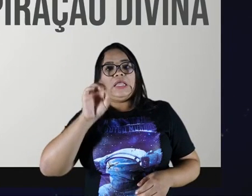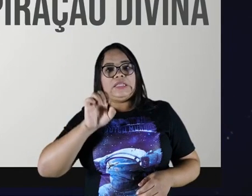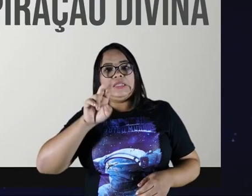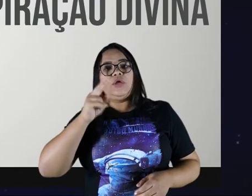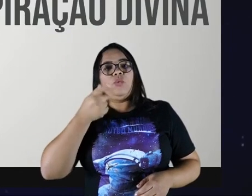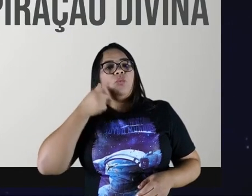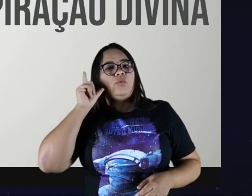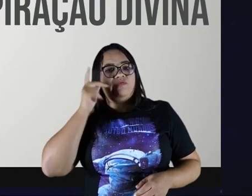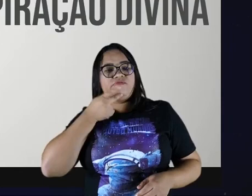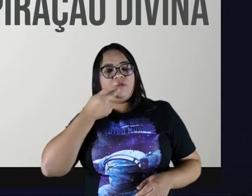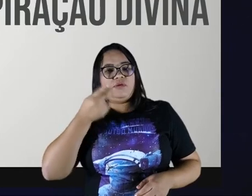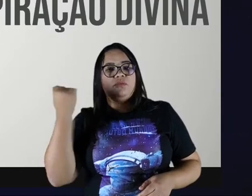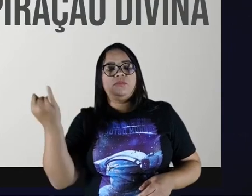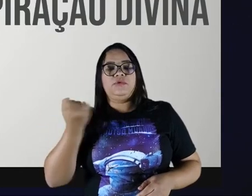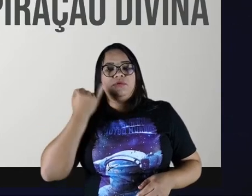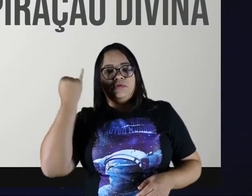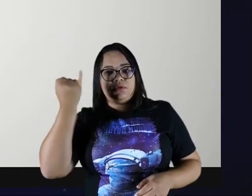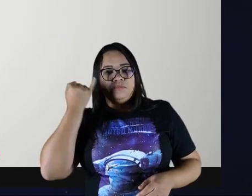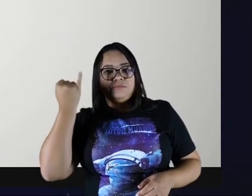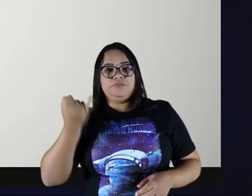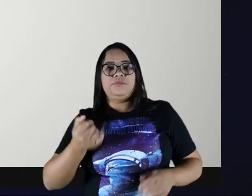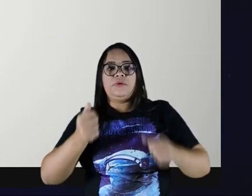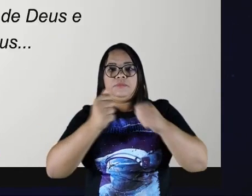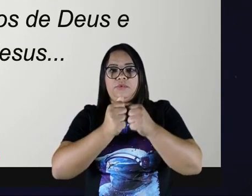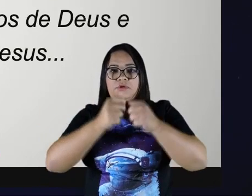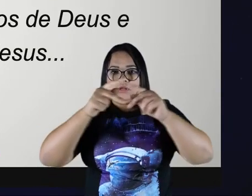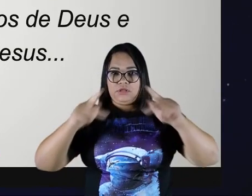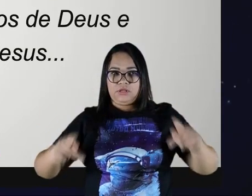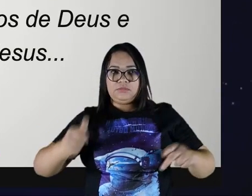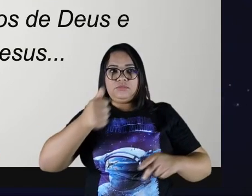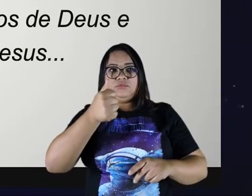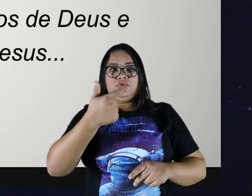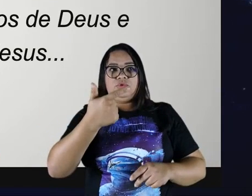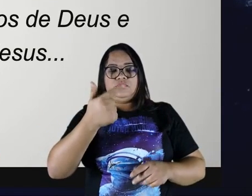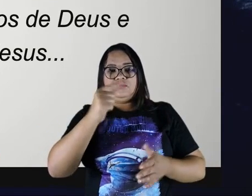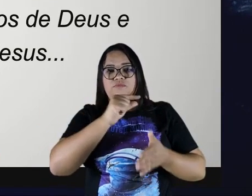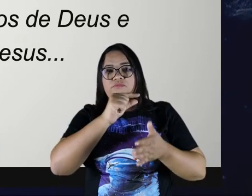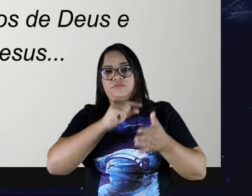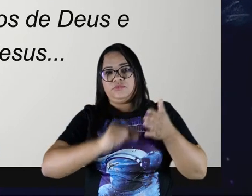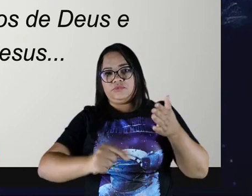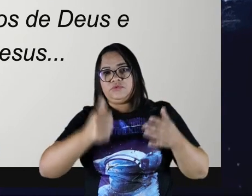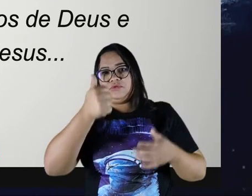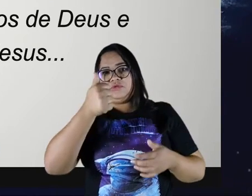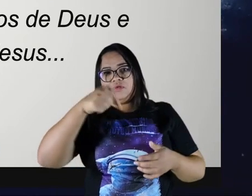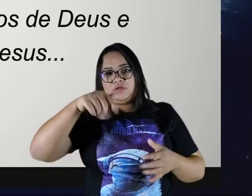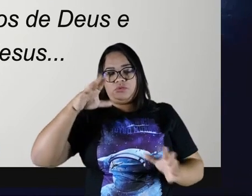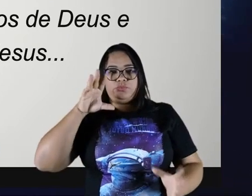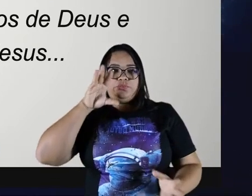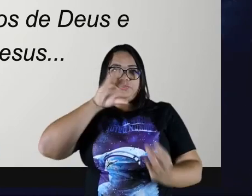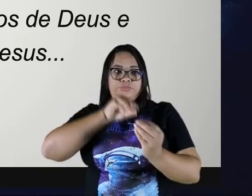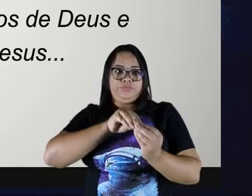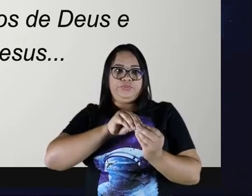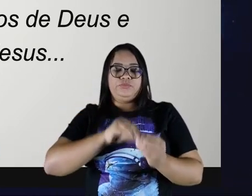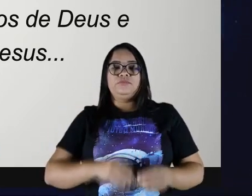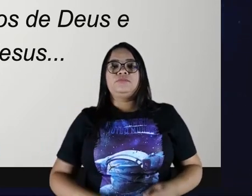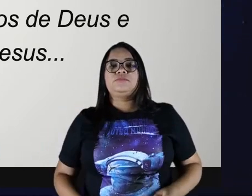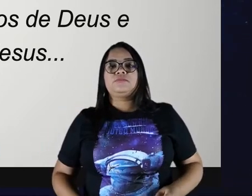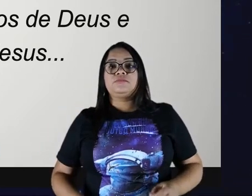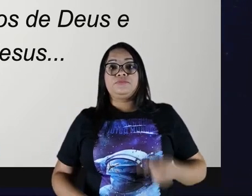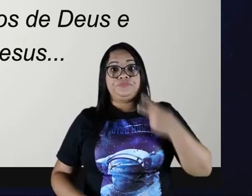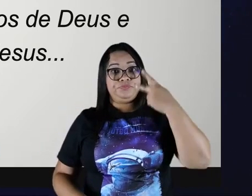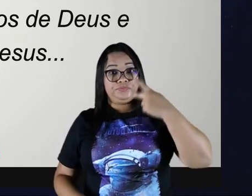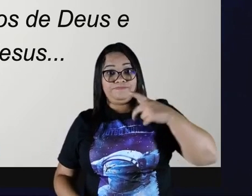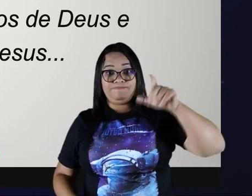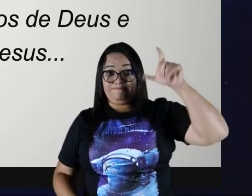a importância disso. Nós vamos a Apocalipse 12, 17, de maneira simplificada, disse: o dragão e a